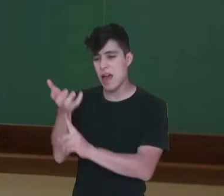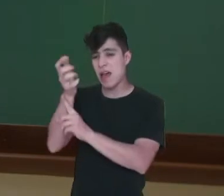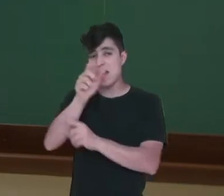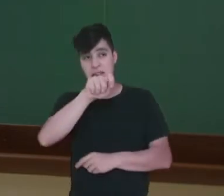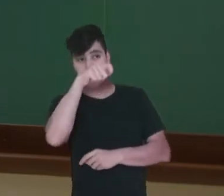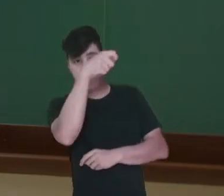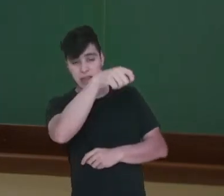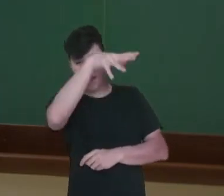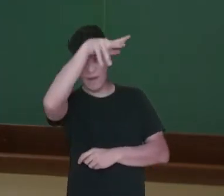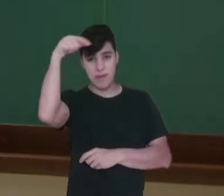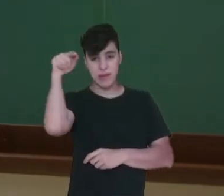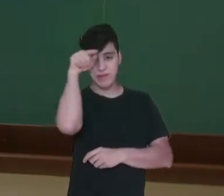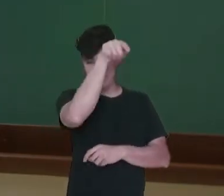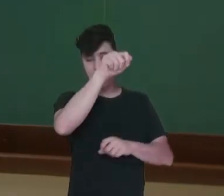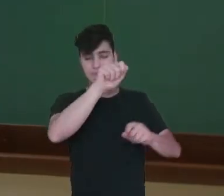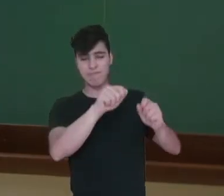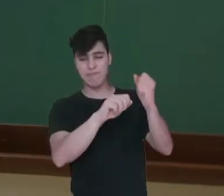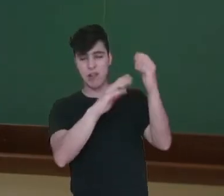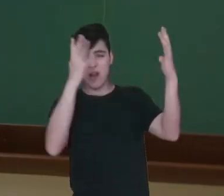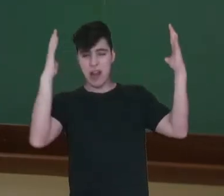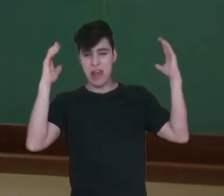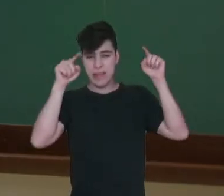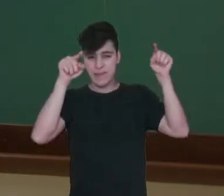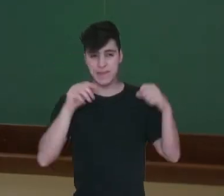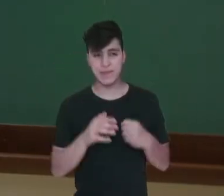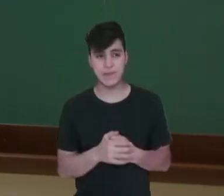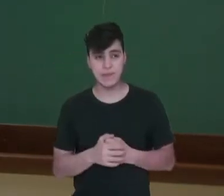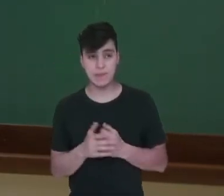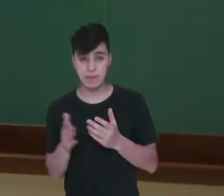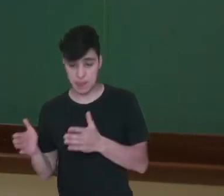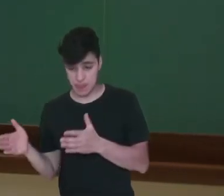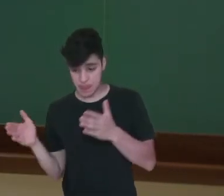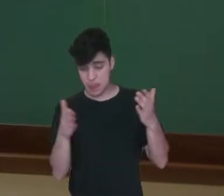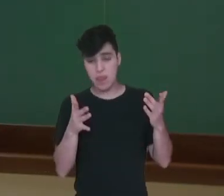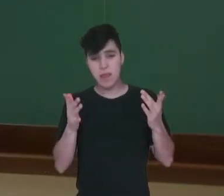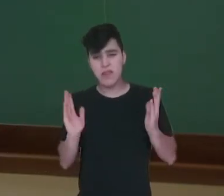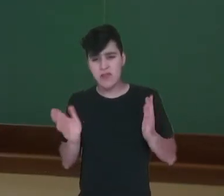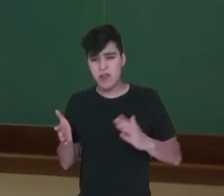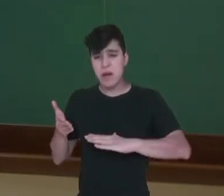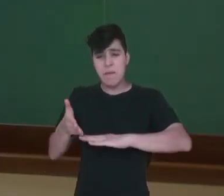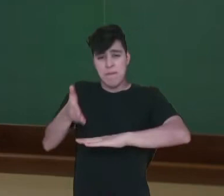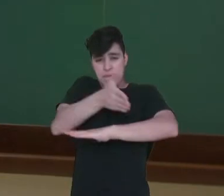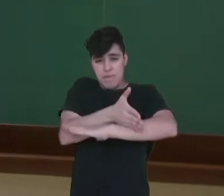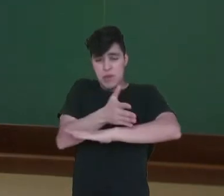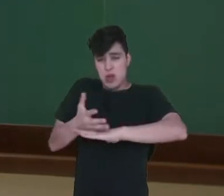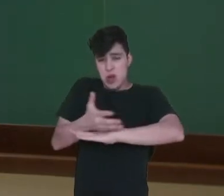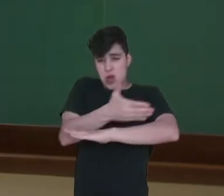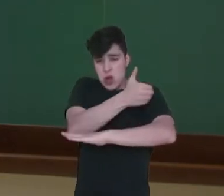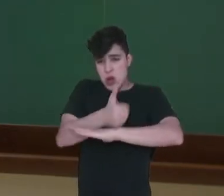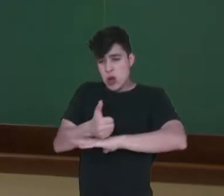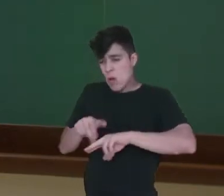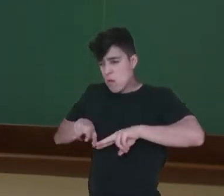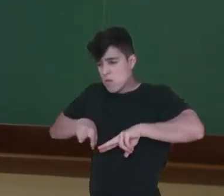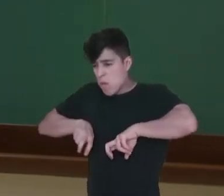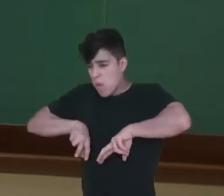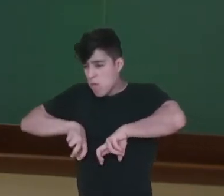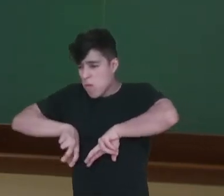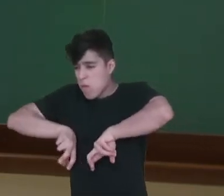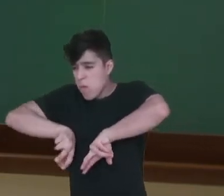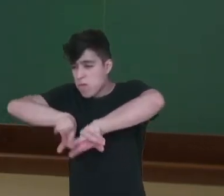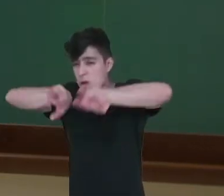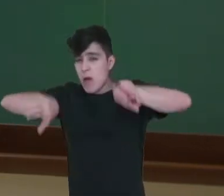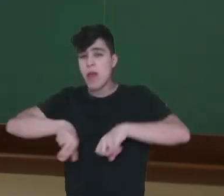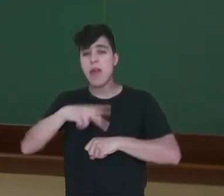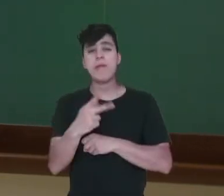floresta amazônica. Aqui a gente coloca que, muito explorada desde o período colonial, a vegetação original do